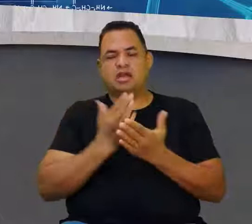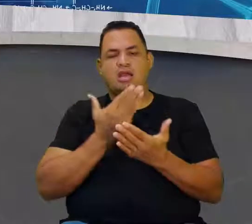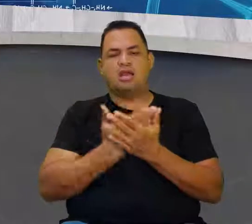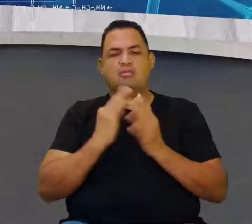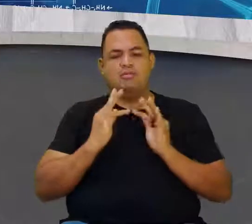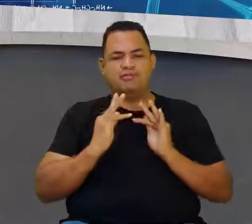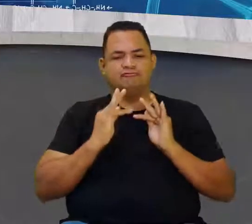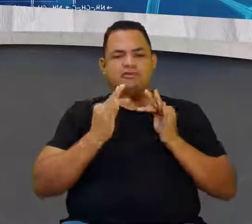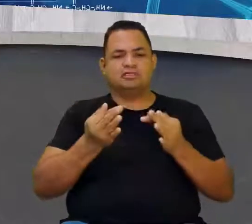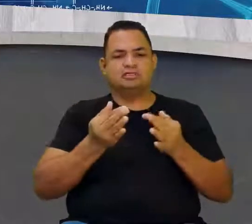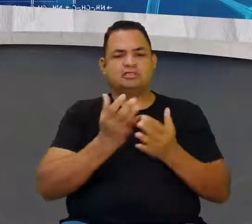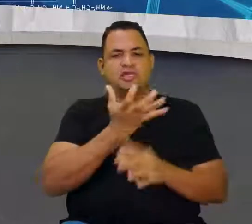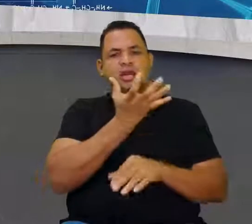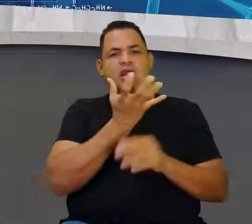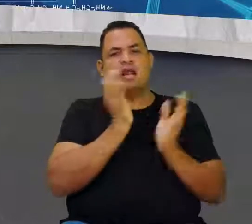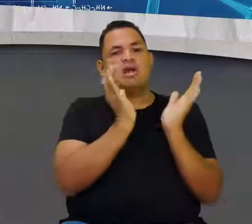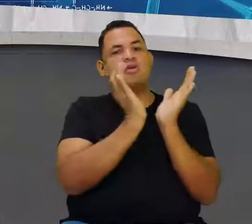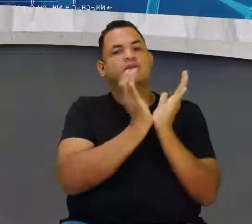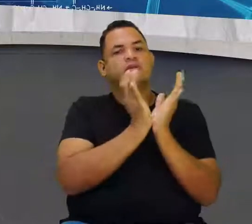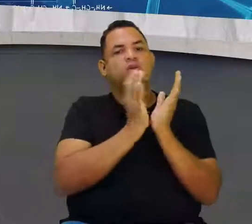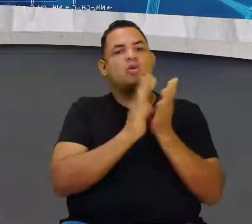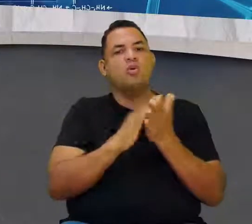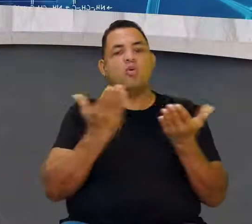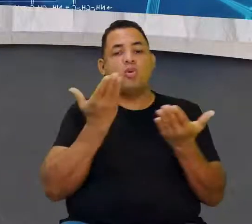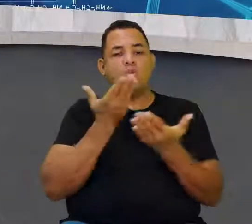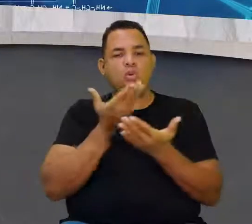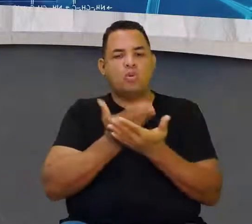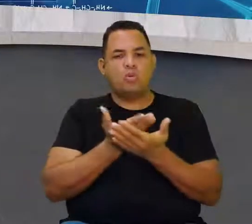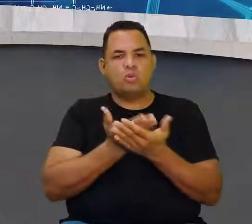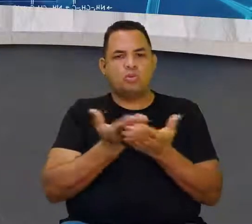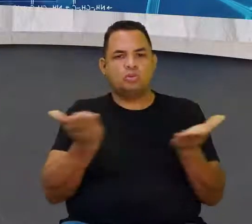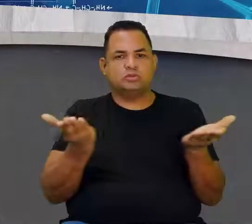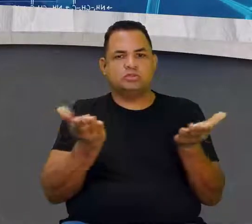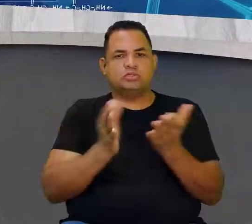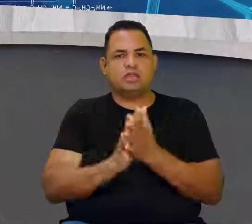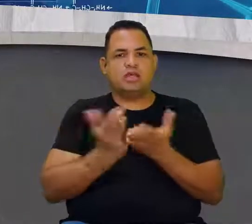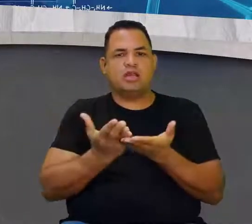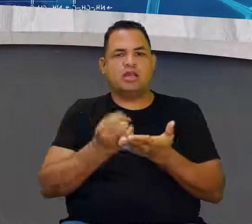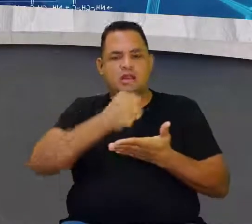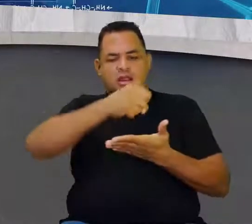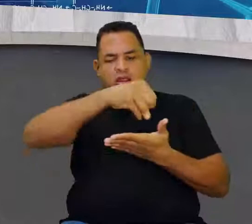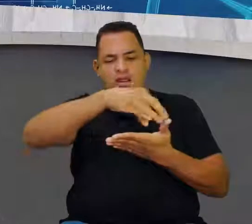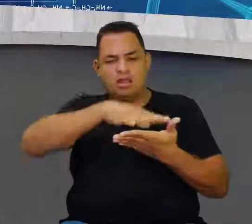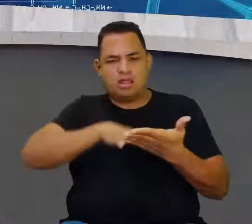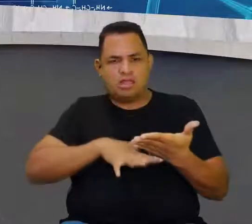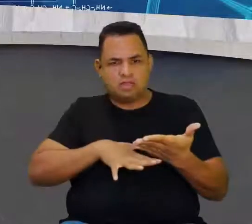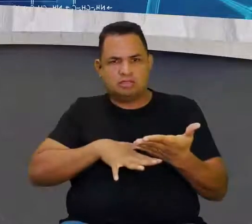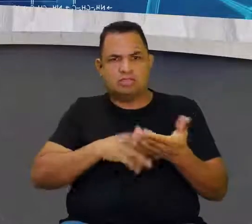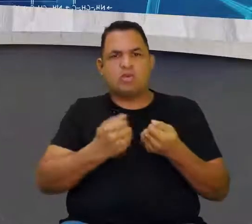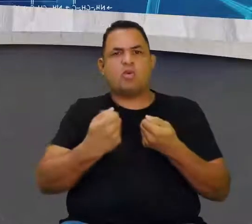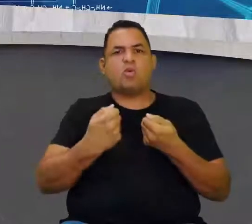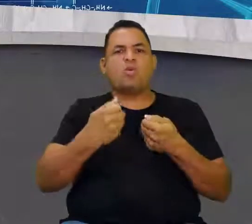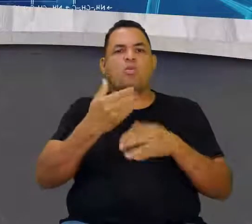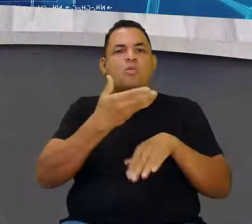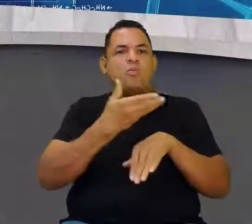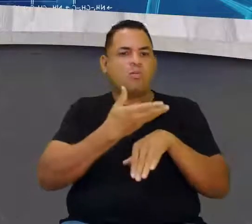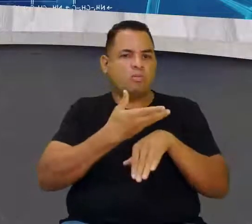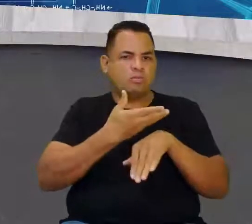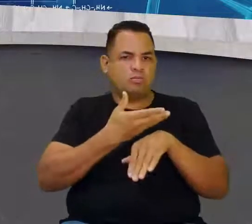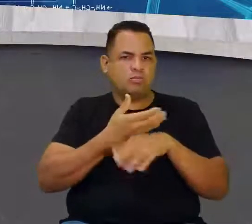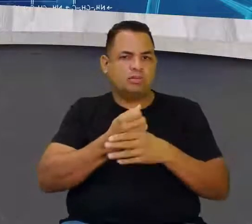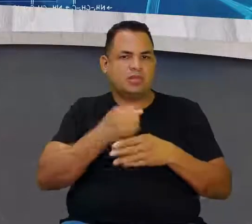fechar a unidade, nós iremos fazer uma aula voltada para resoluções das questões do